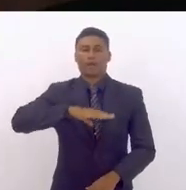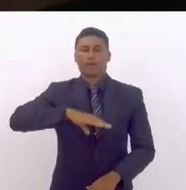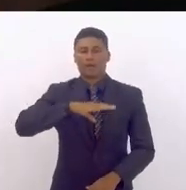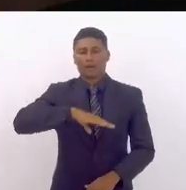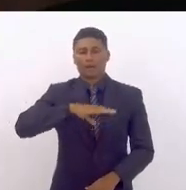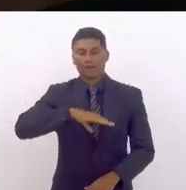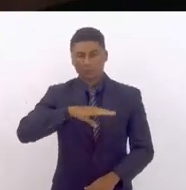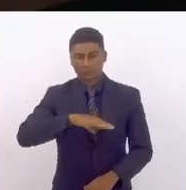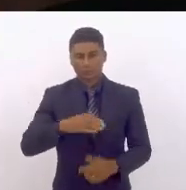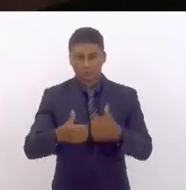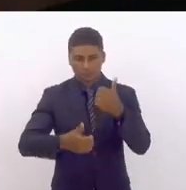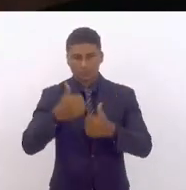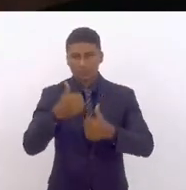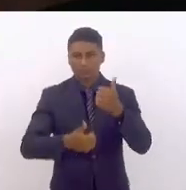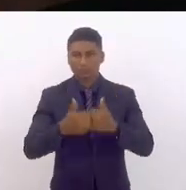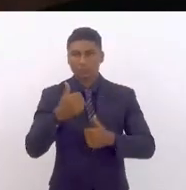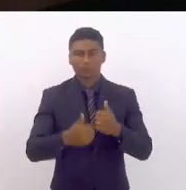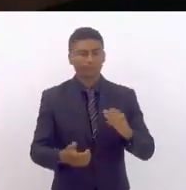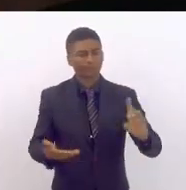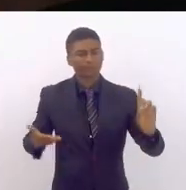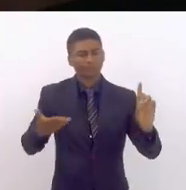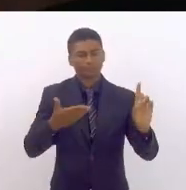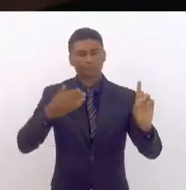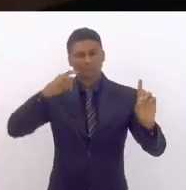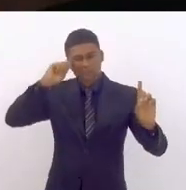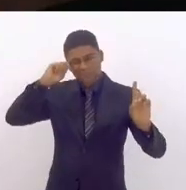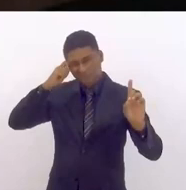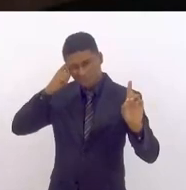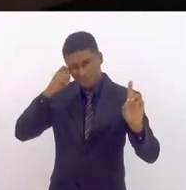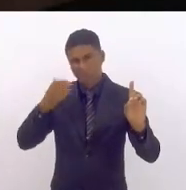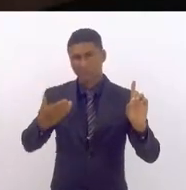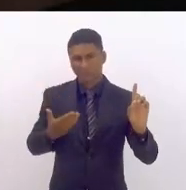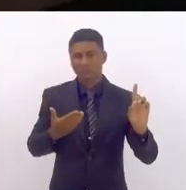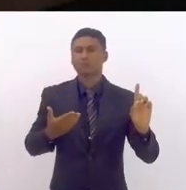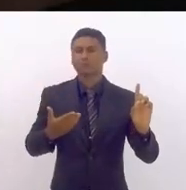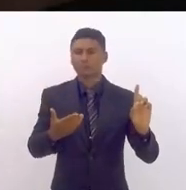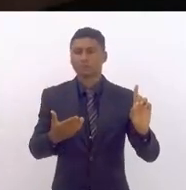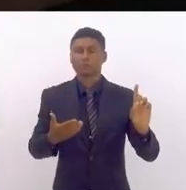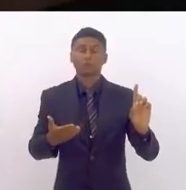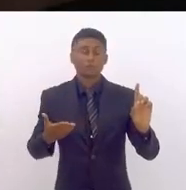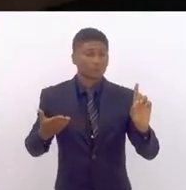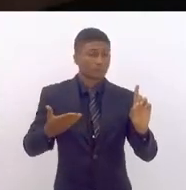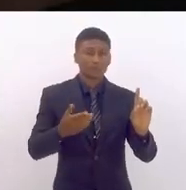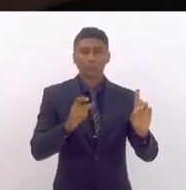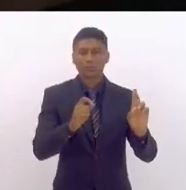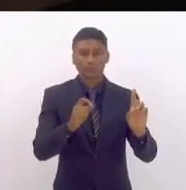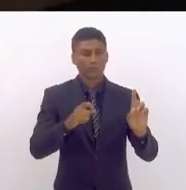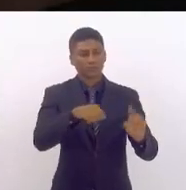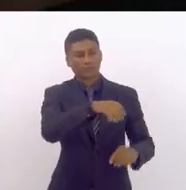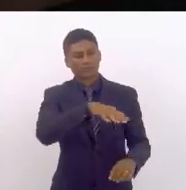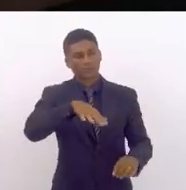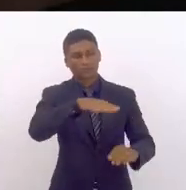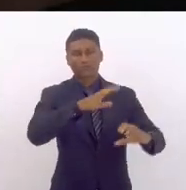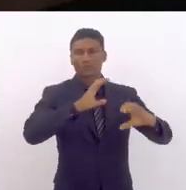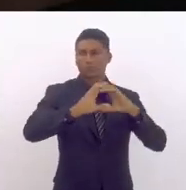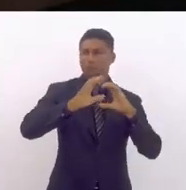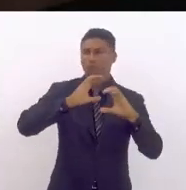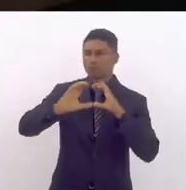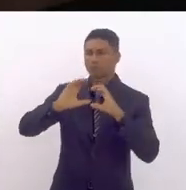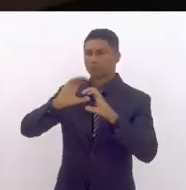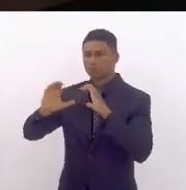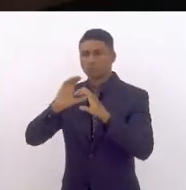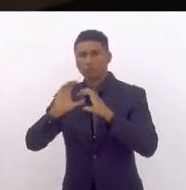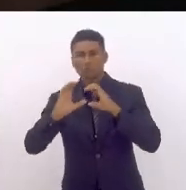como tantos outros pretos e pretas que fez da comunicação a possibilidade de expressão